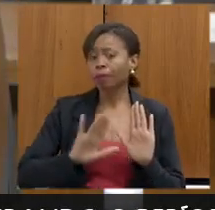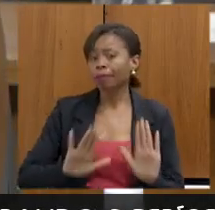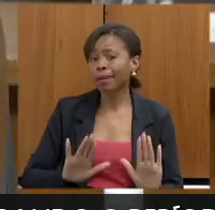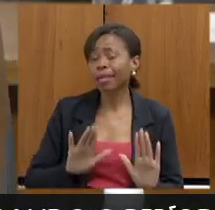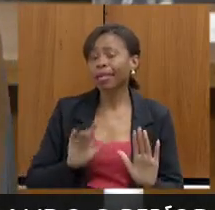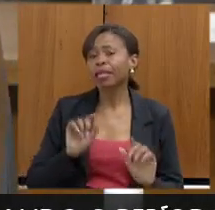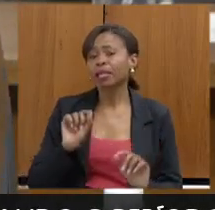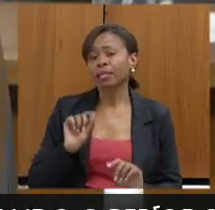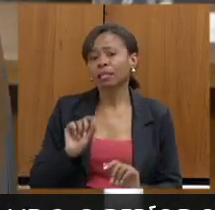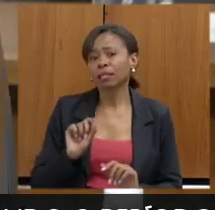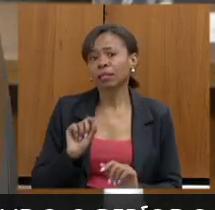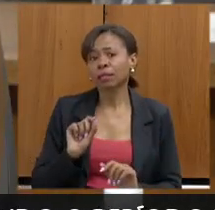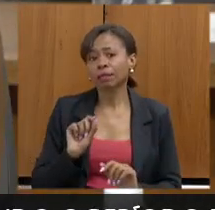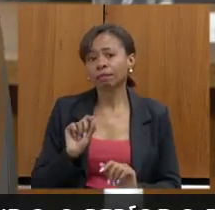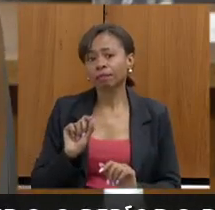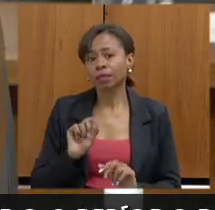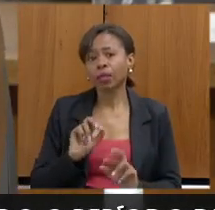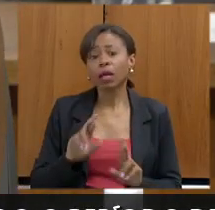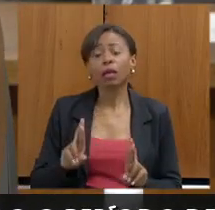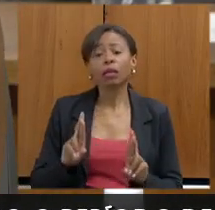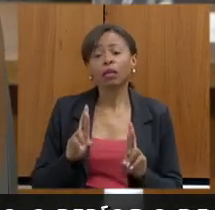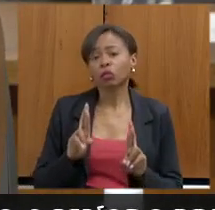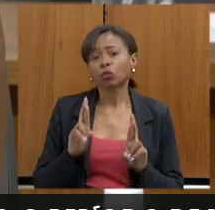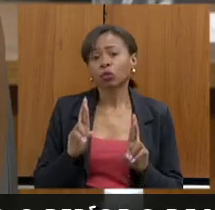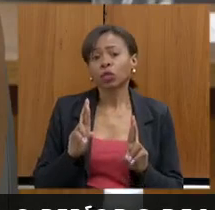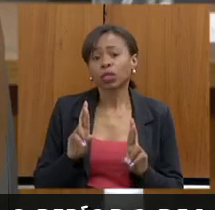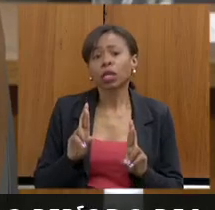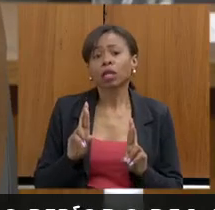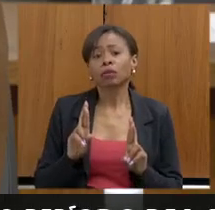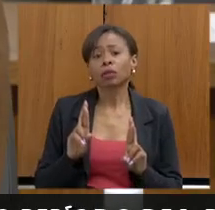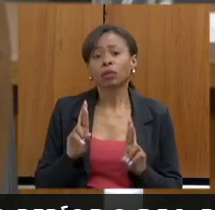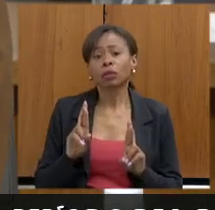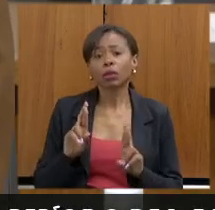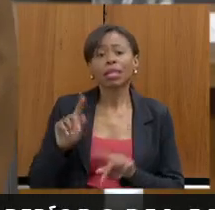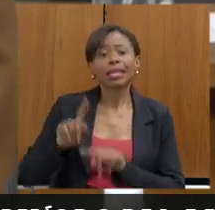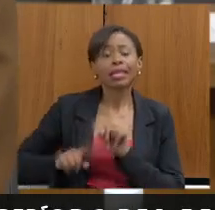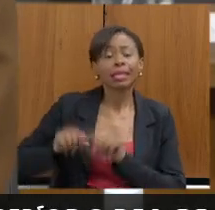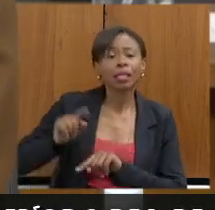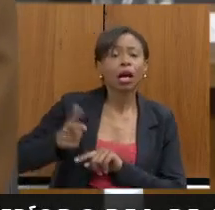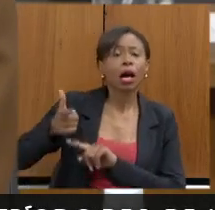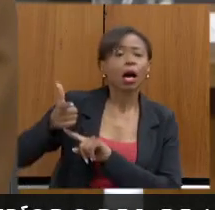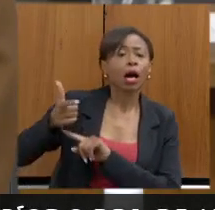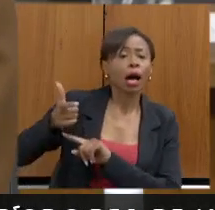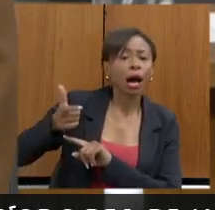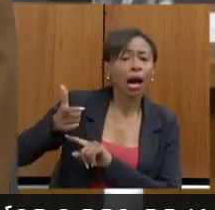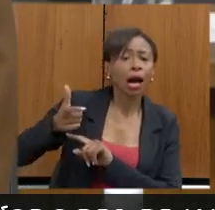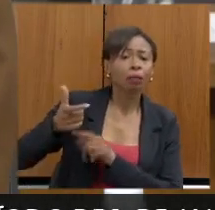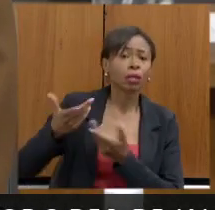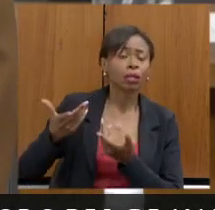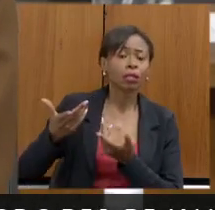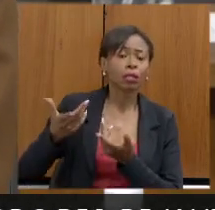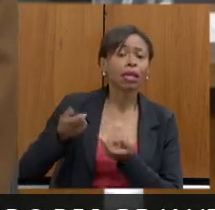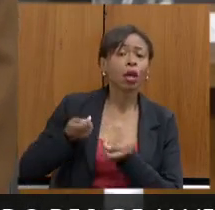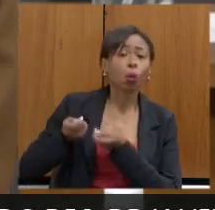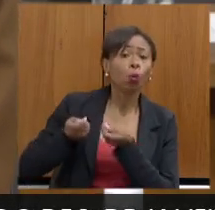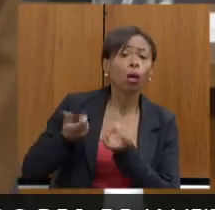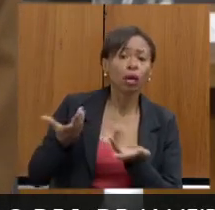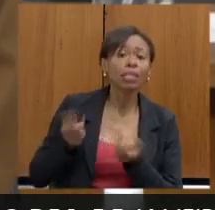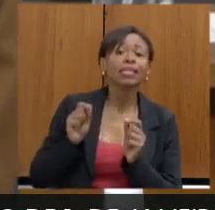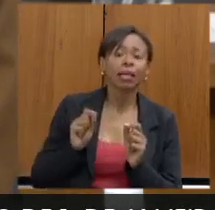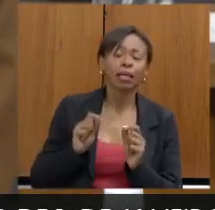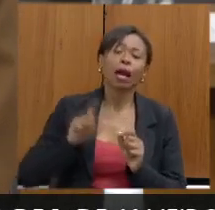cuida do desses produtos né controlados é o exército brasileiro então cabe a nós